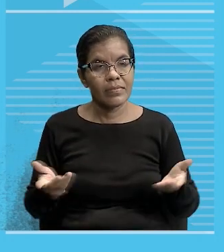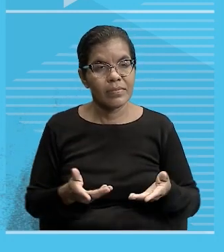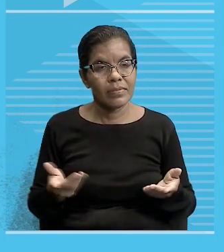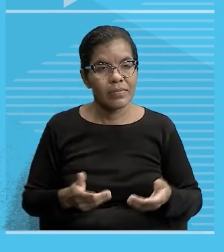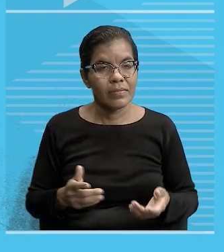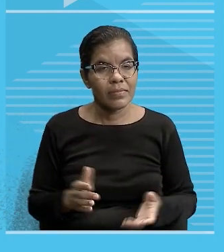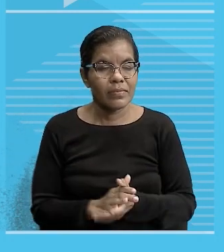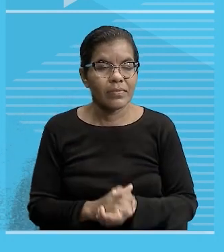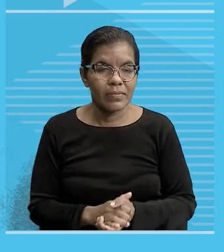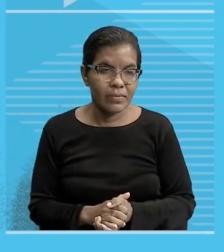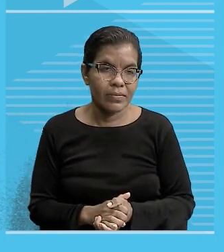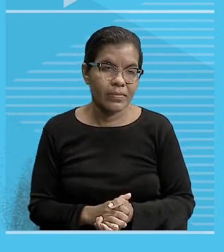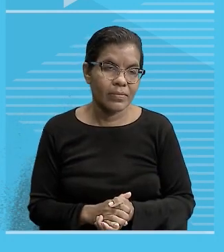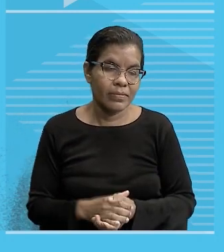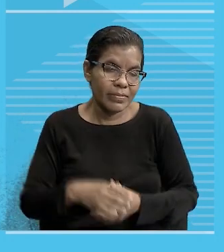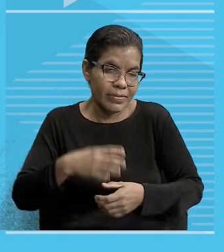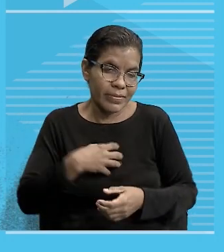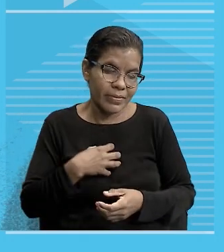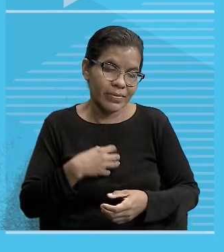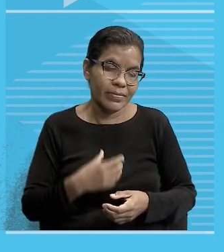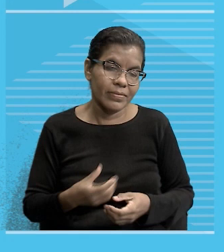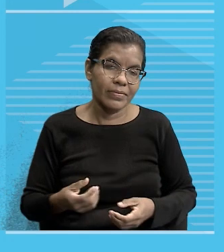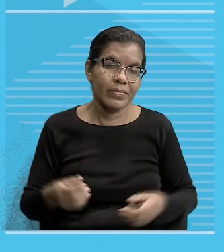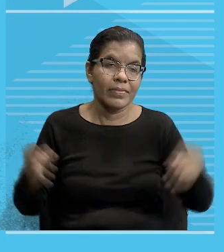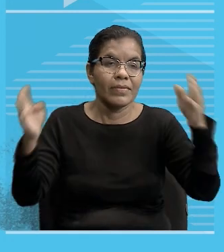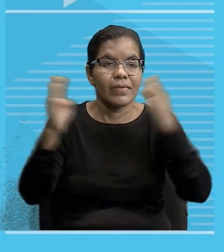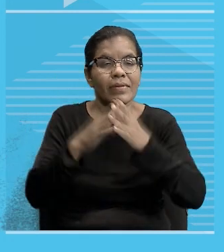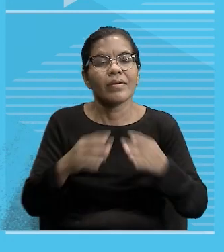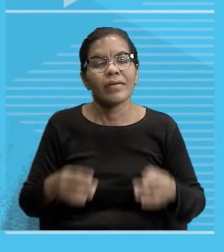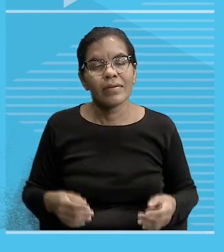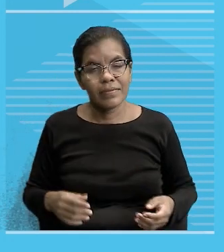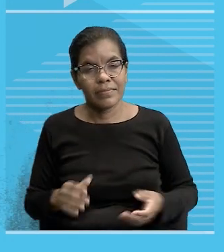me emociono muito com casa que o meu sonho tem uma casa própria atualmente